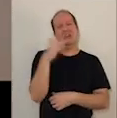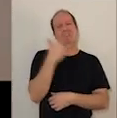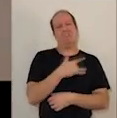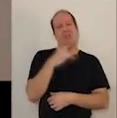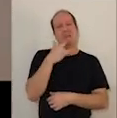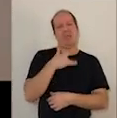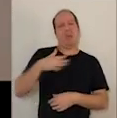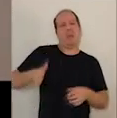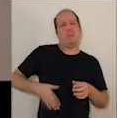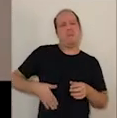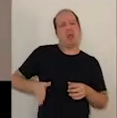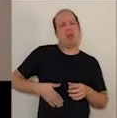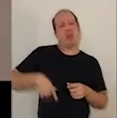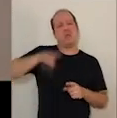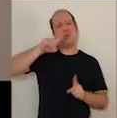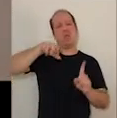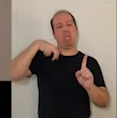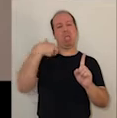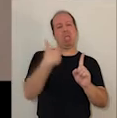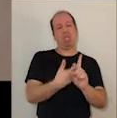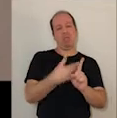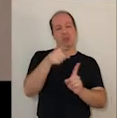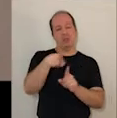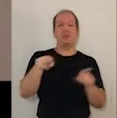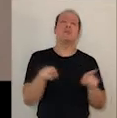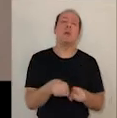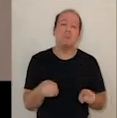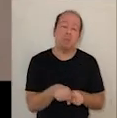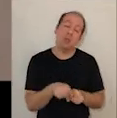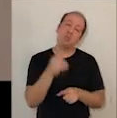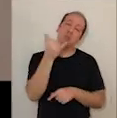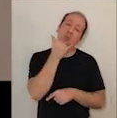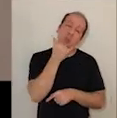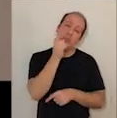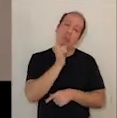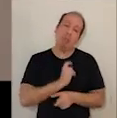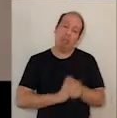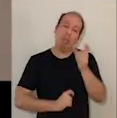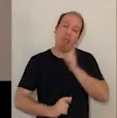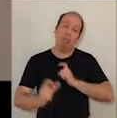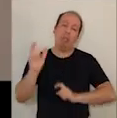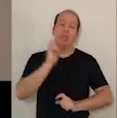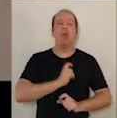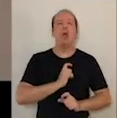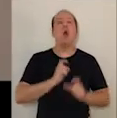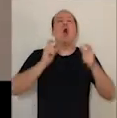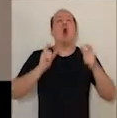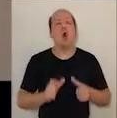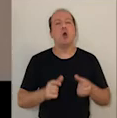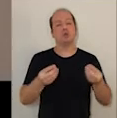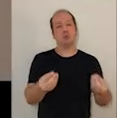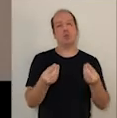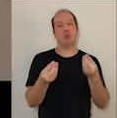que foi para o pelourinho. Que grande inútil estupidez dizer a verdade. Aonde iria parar